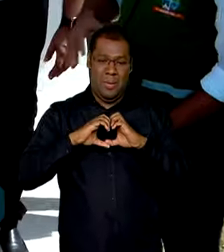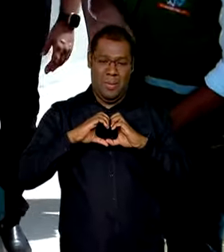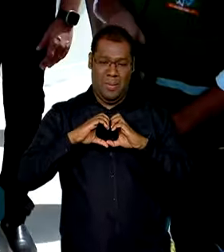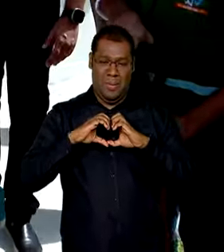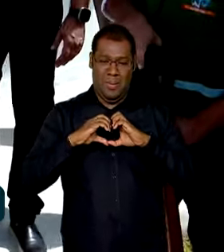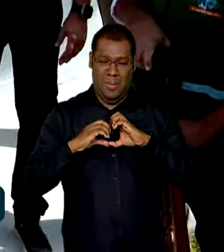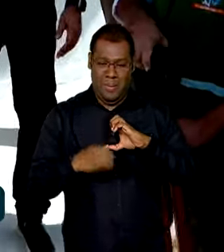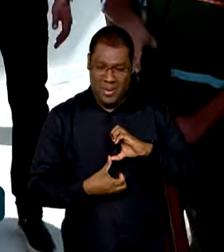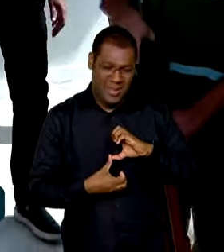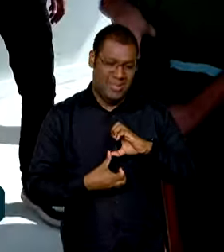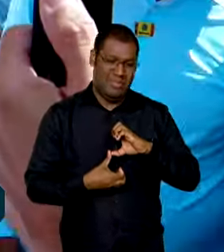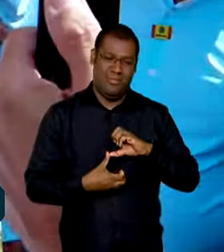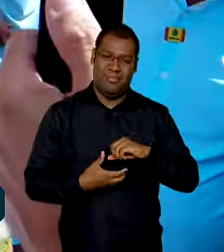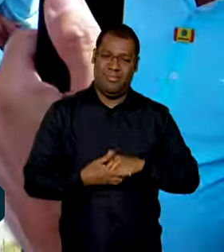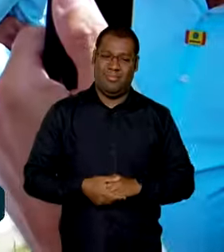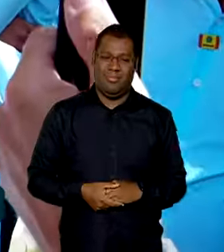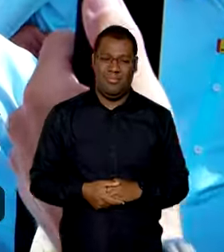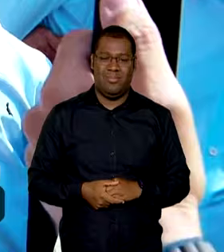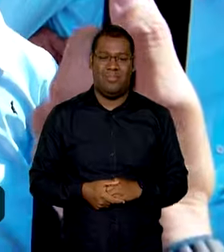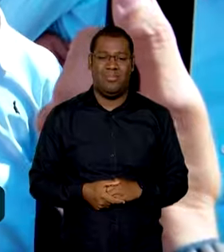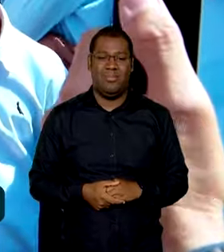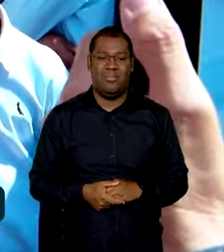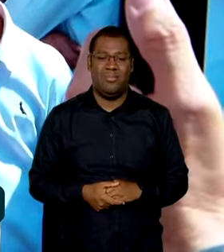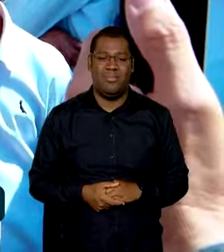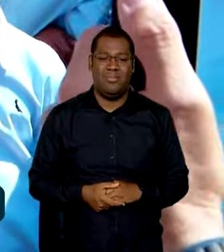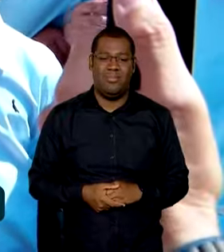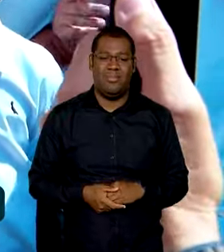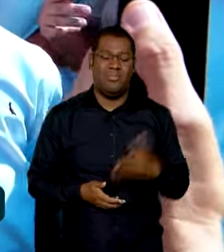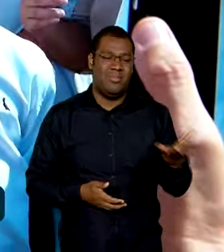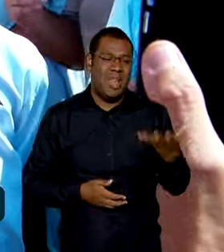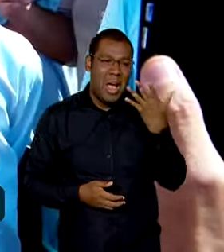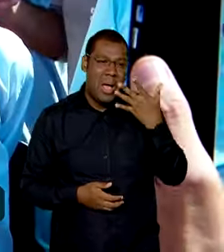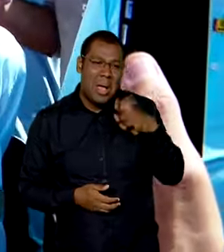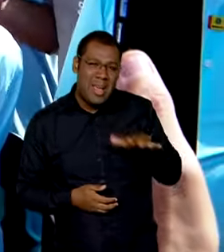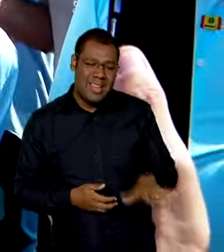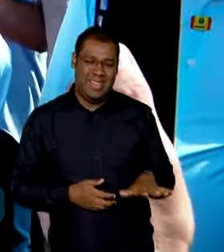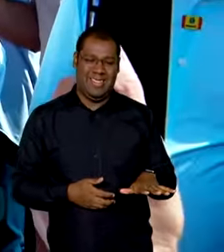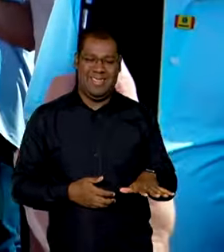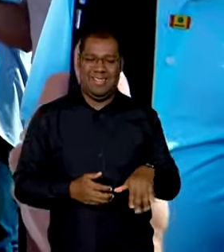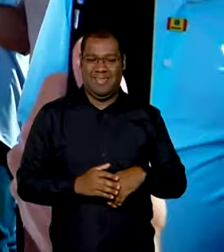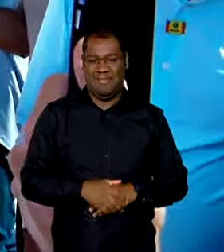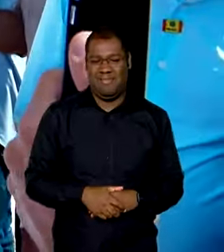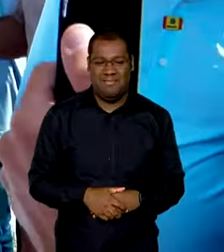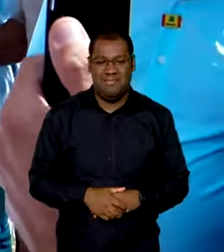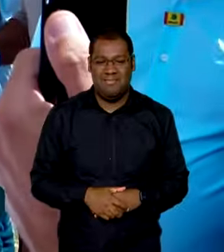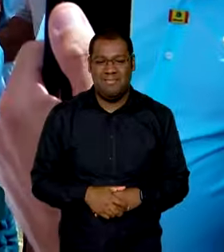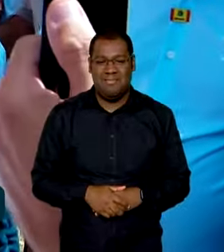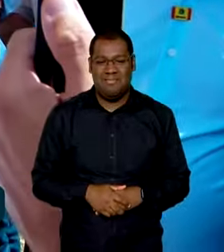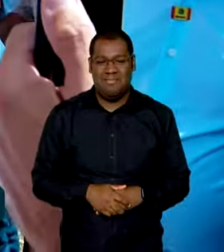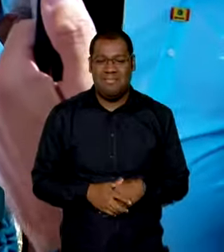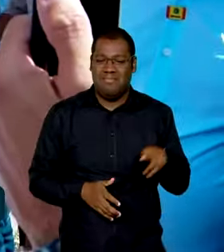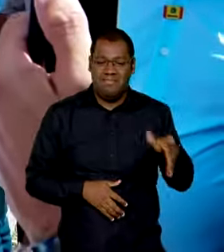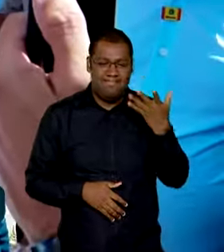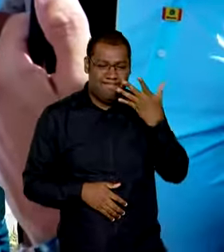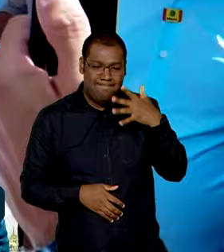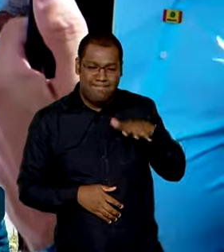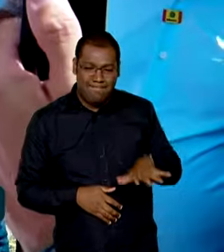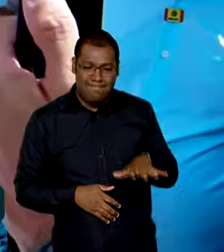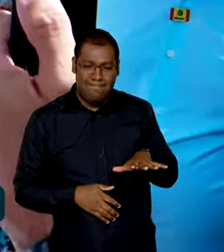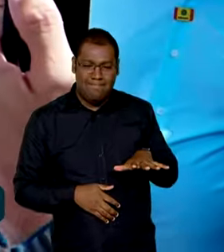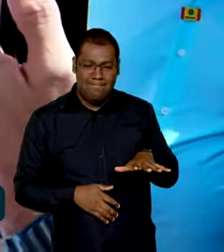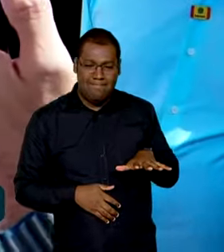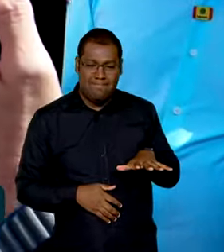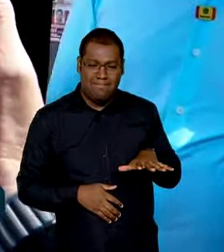que nunca esquece do neto. Criança é tudo na vida, gente. Criança é a coisa que mais motiva a